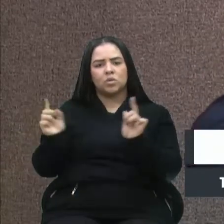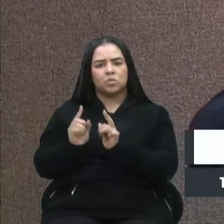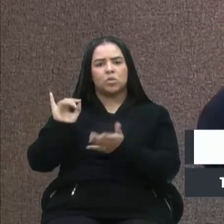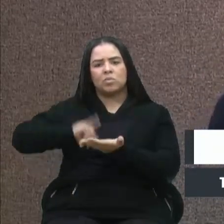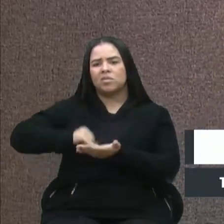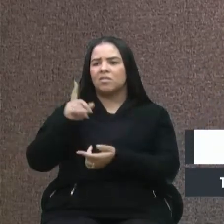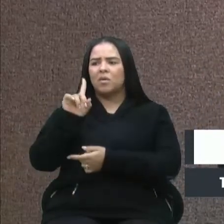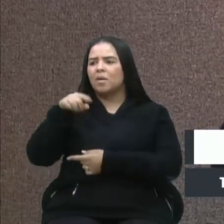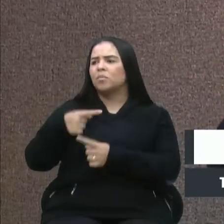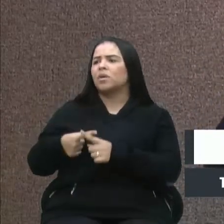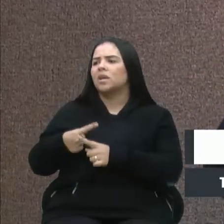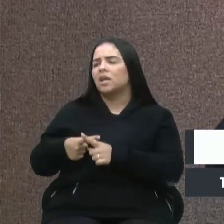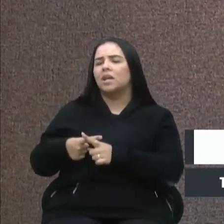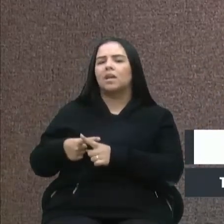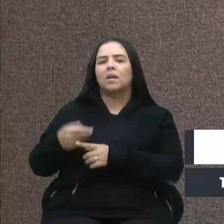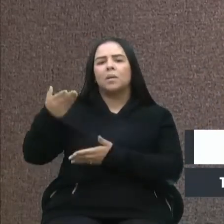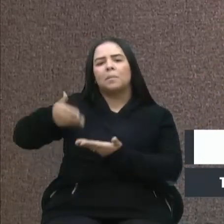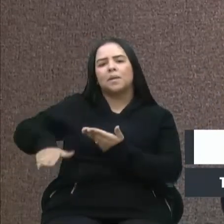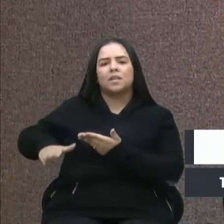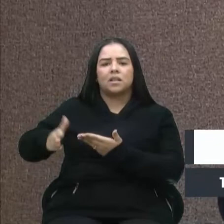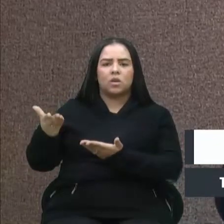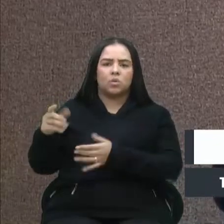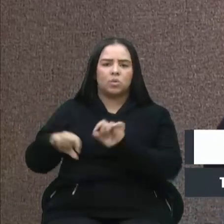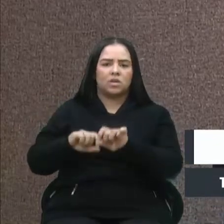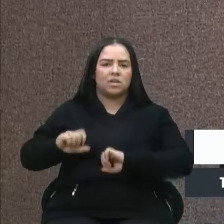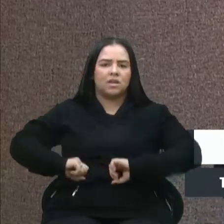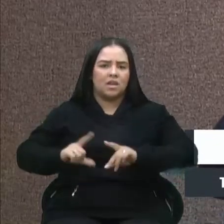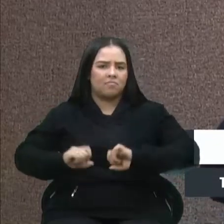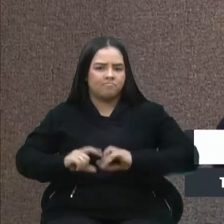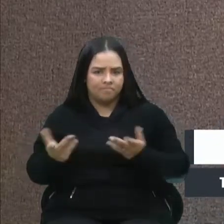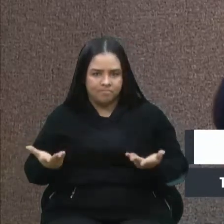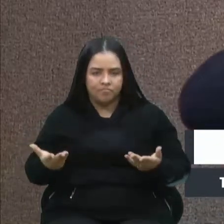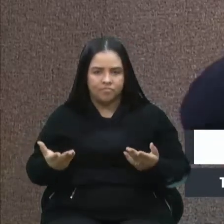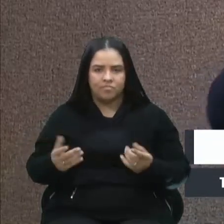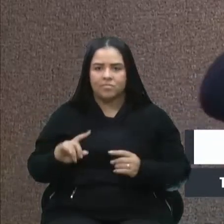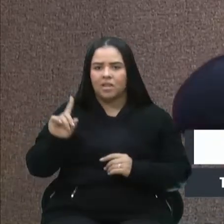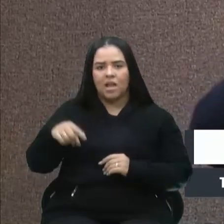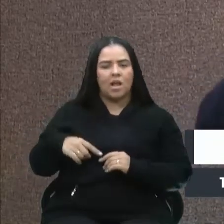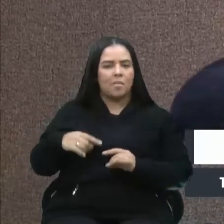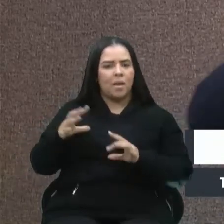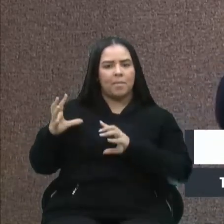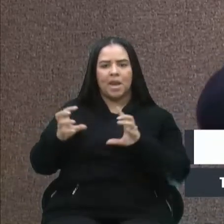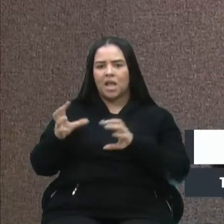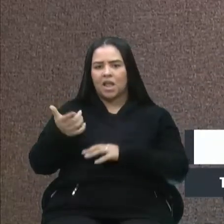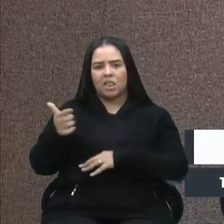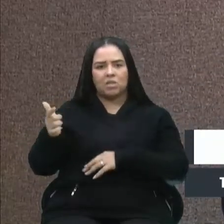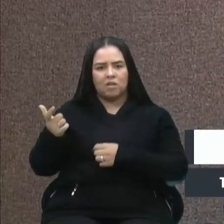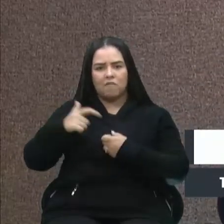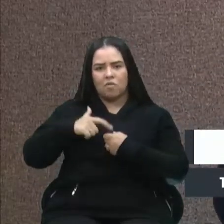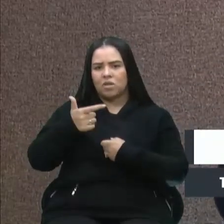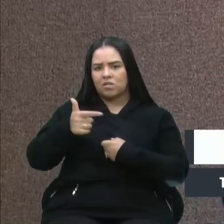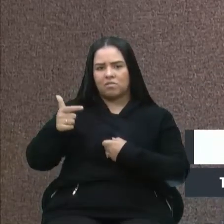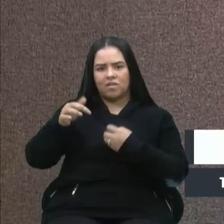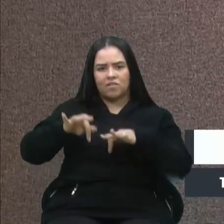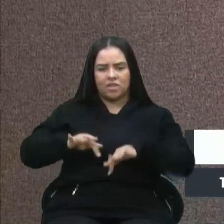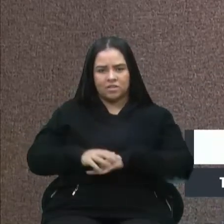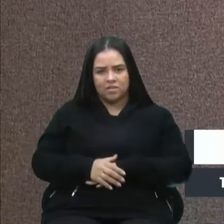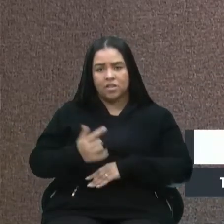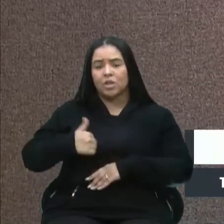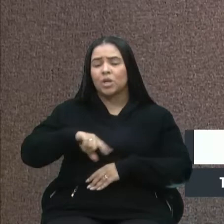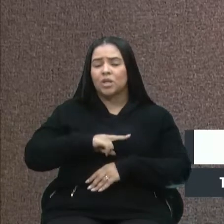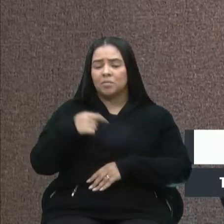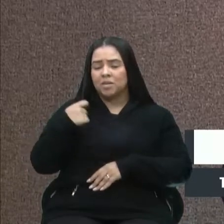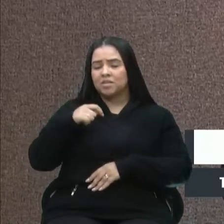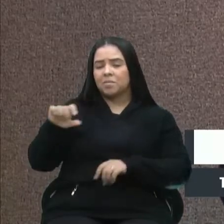baixado o imposto que perdeu perdeu-se arrecadação isso aí é uma briga que não tem volta né não tem fim então a gente tem que melhorar